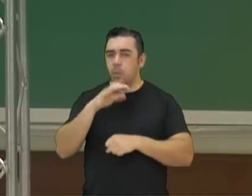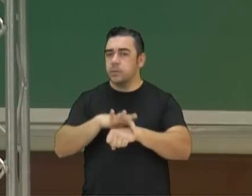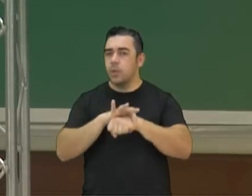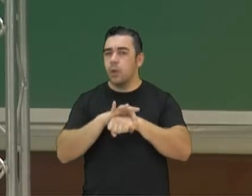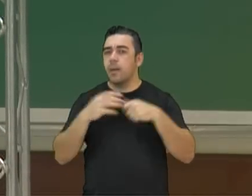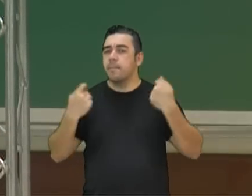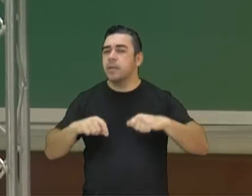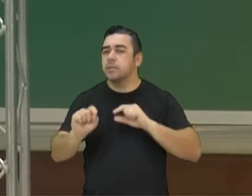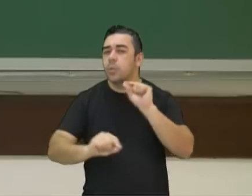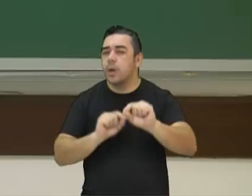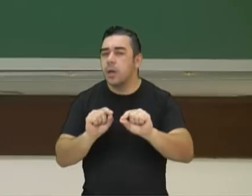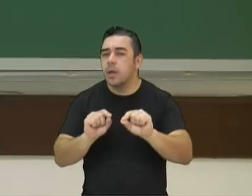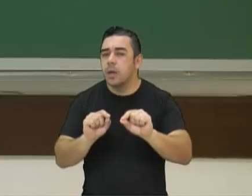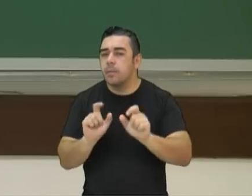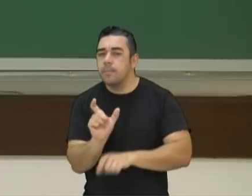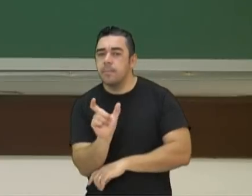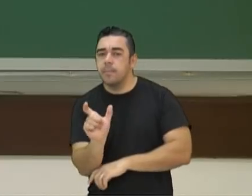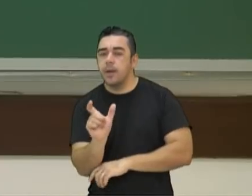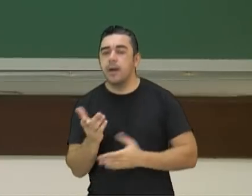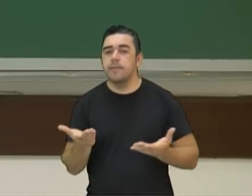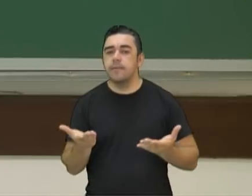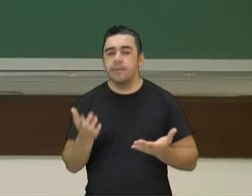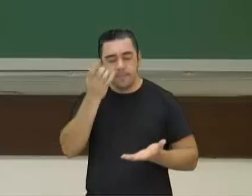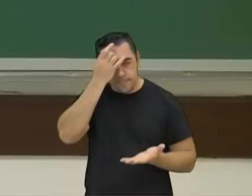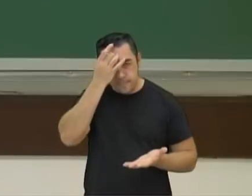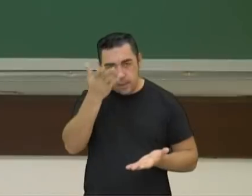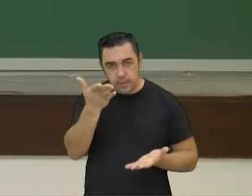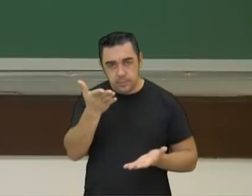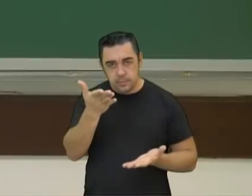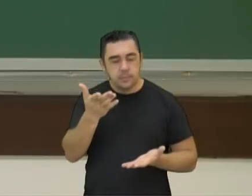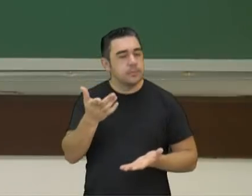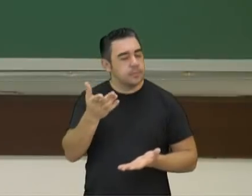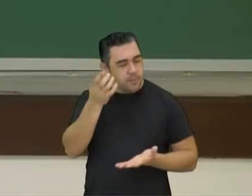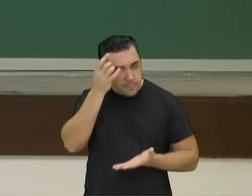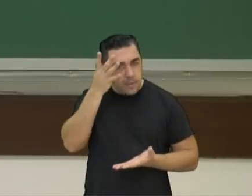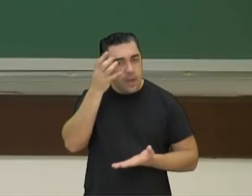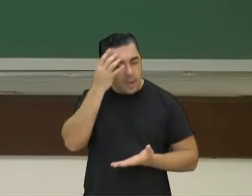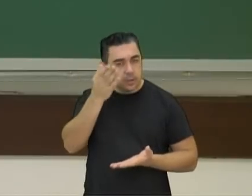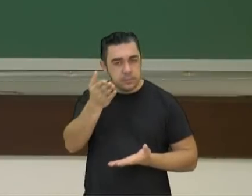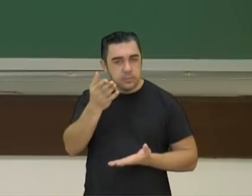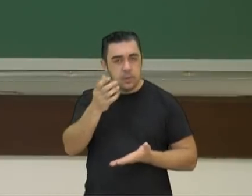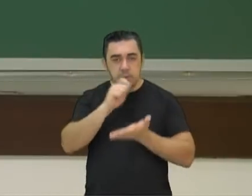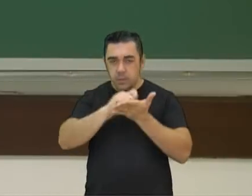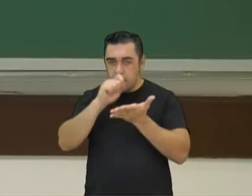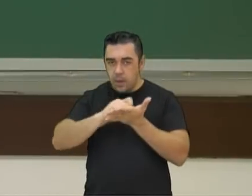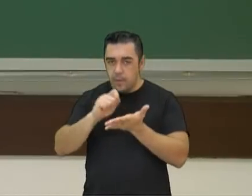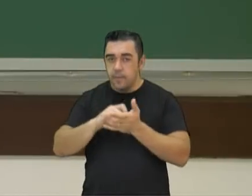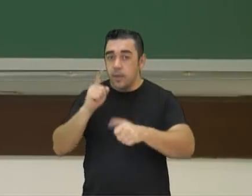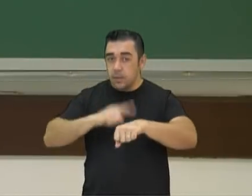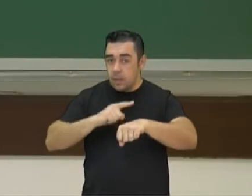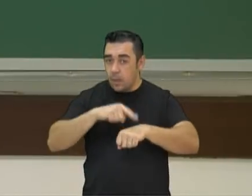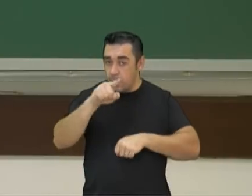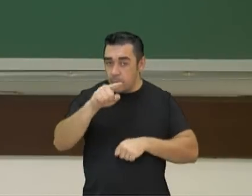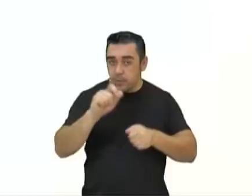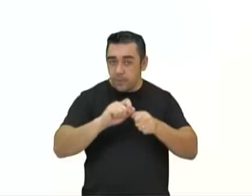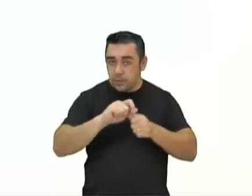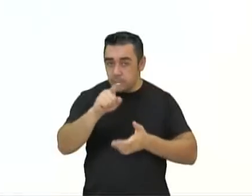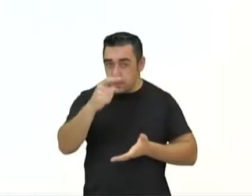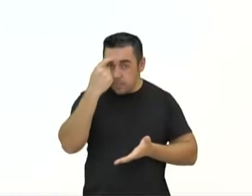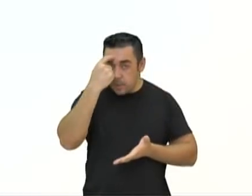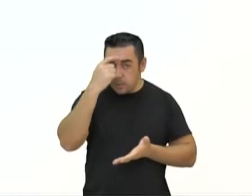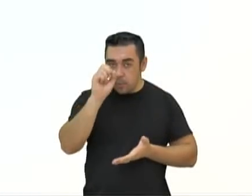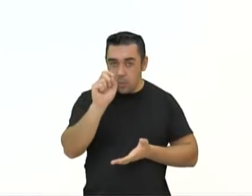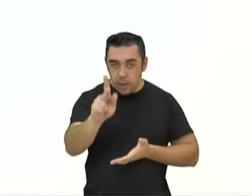é preciso... Tá fácil, né? Essa tá muito fácil, mas mesmo assim eu vou dar um tempinho para vocês pensarem,